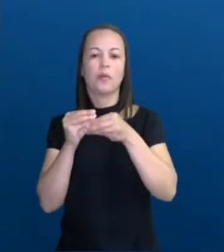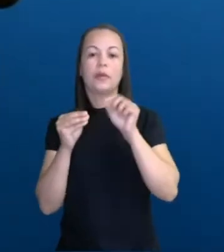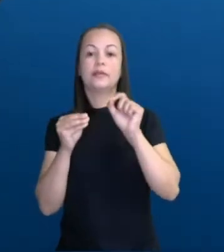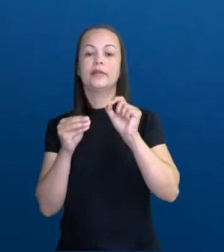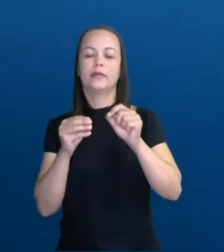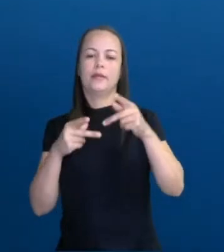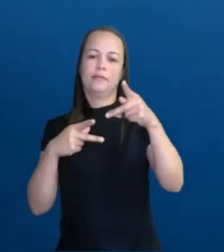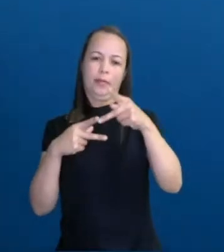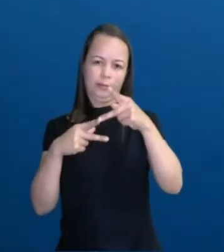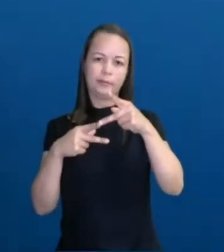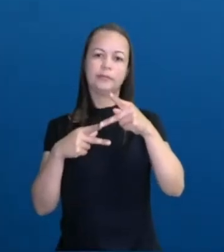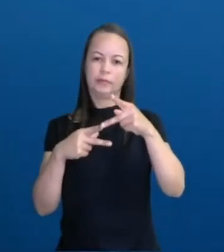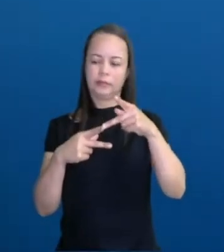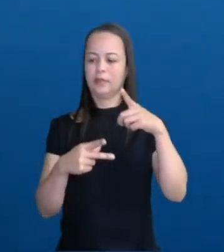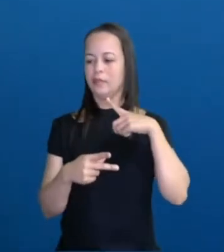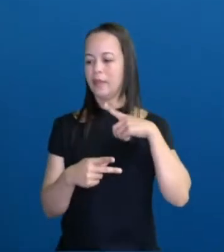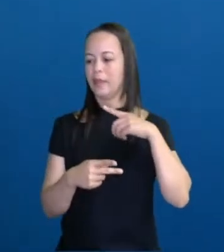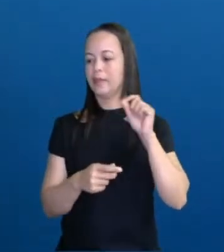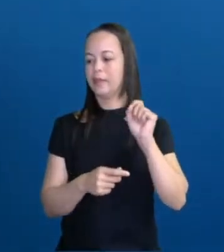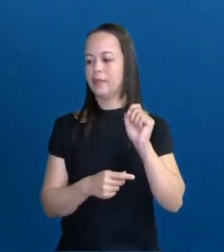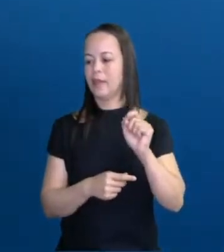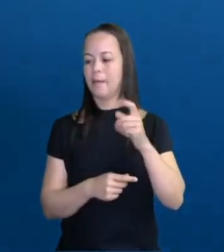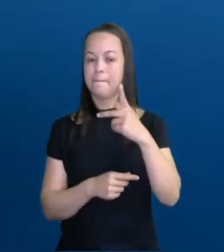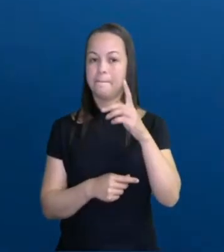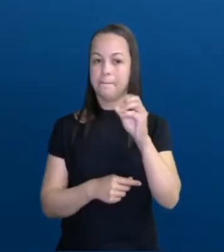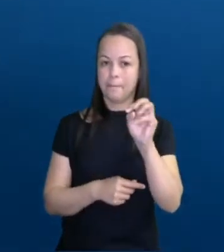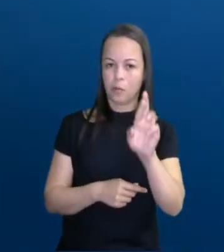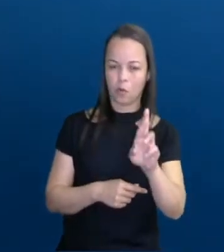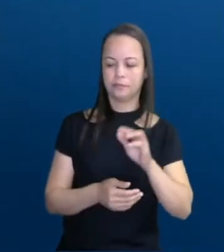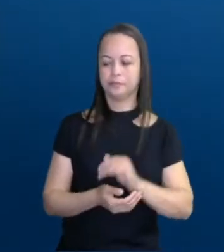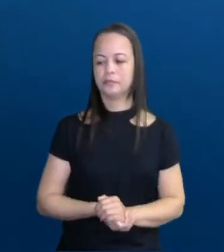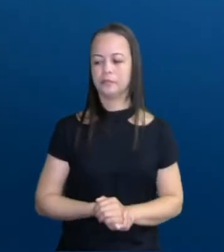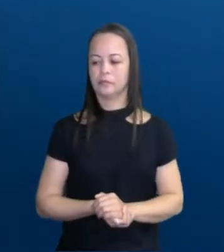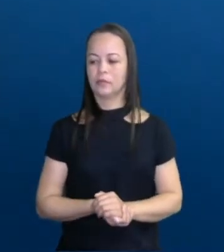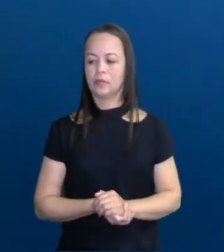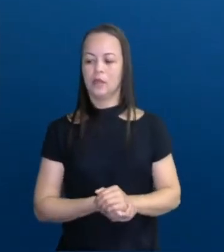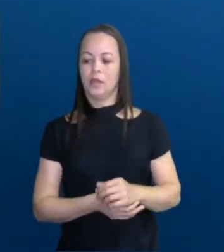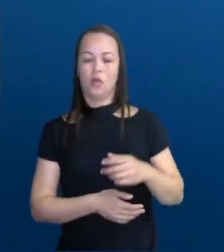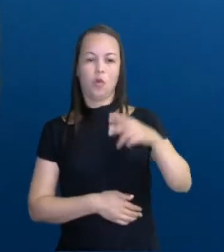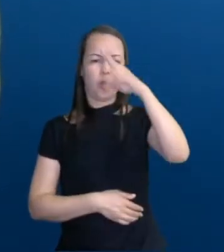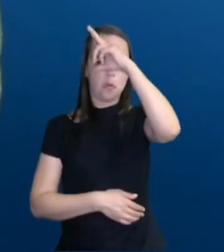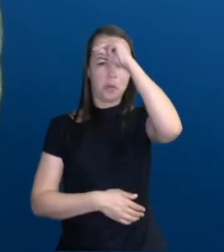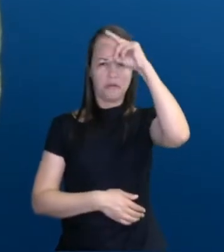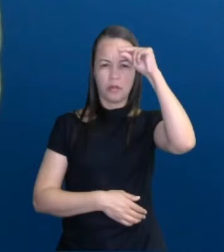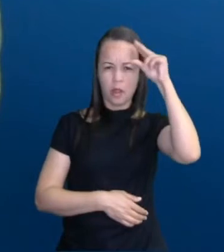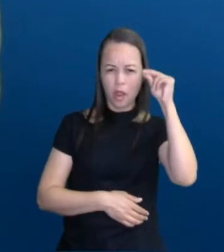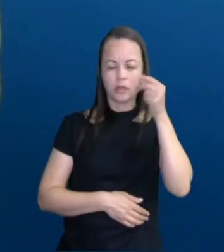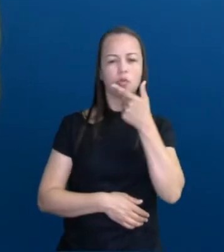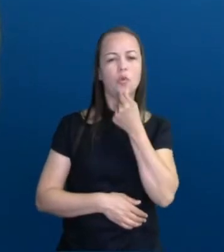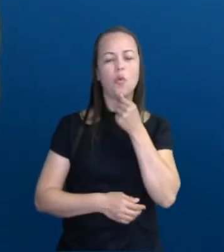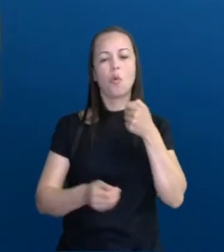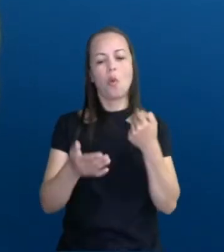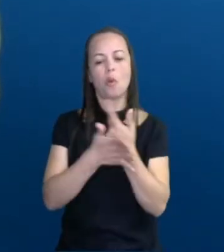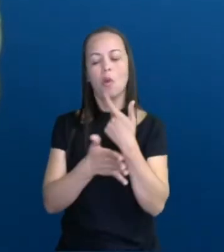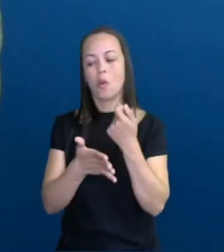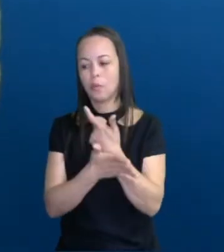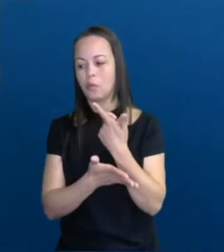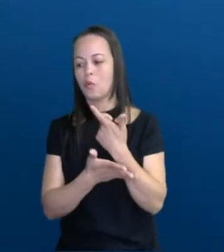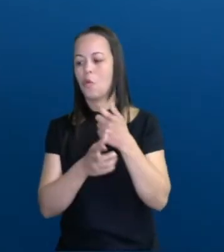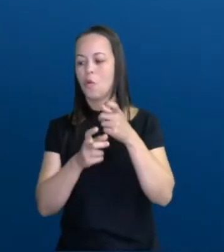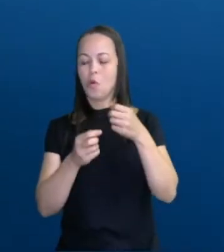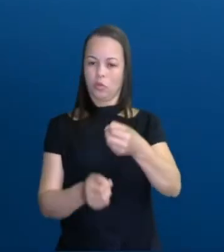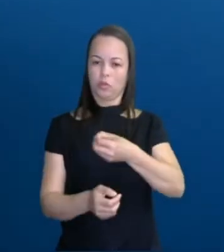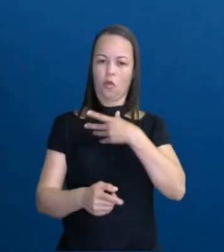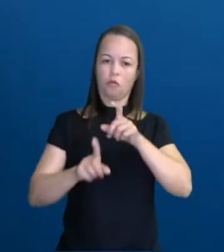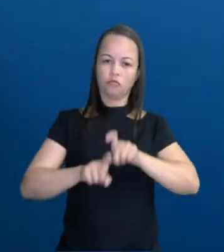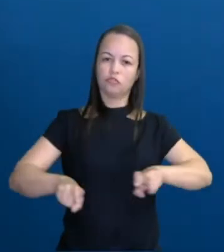uma preposição. O prefeito comprou novos computadores. O prefeito comprou o quê? Quem compra, compra